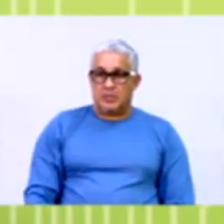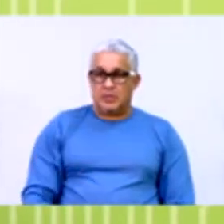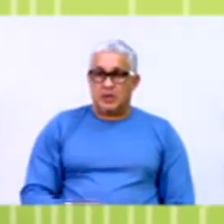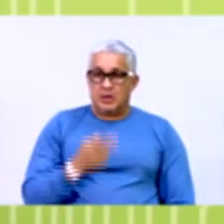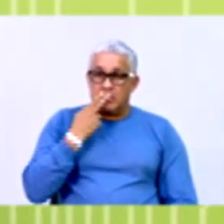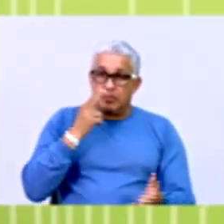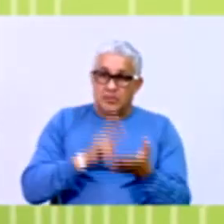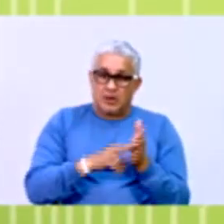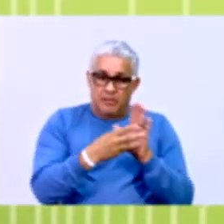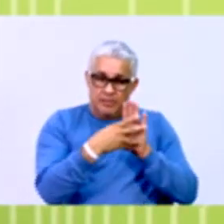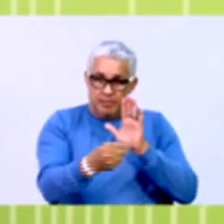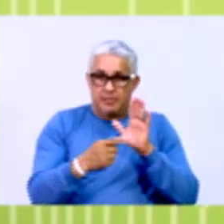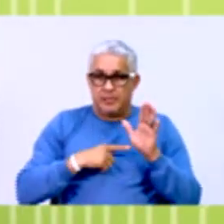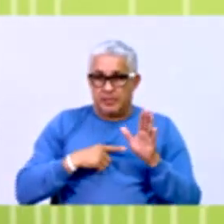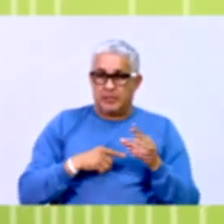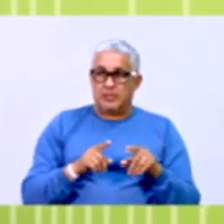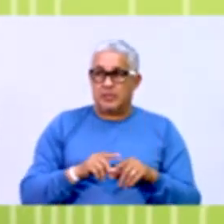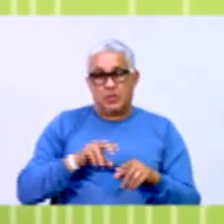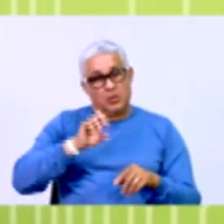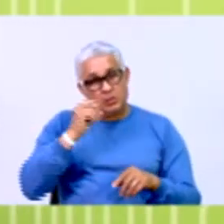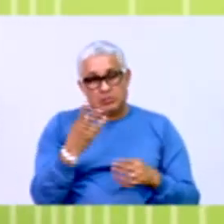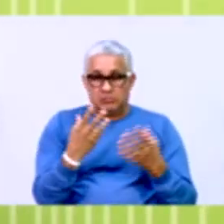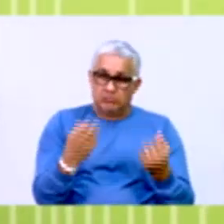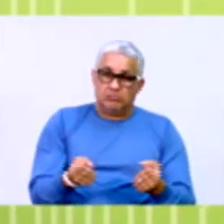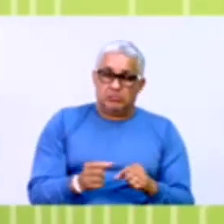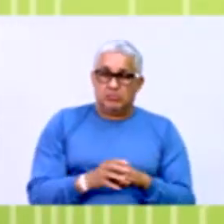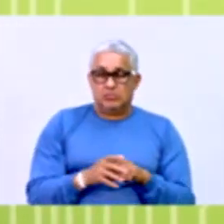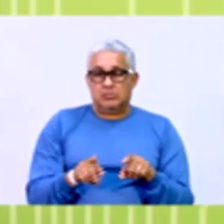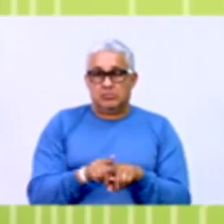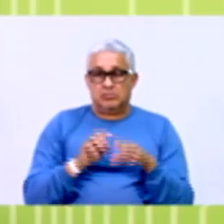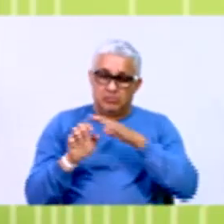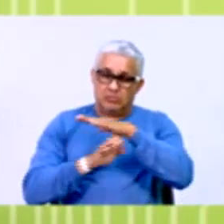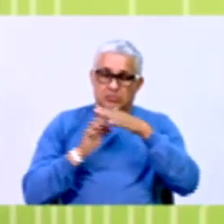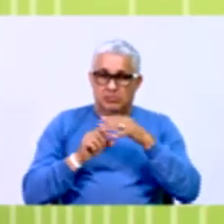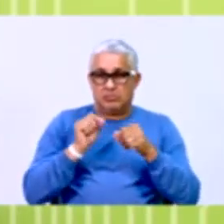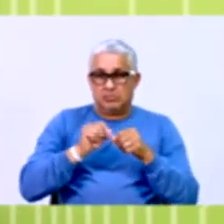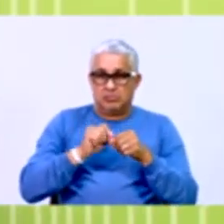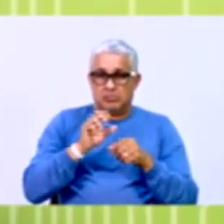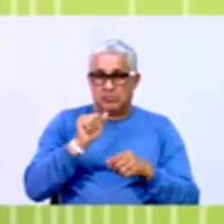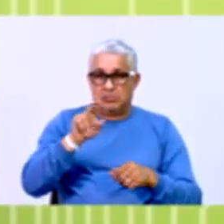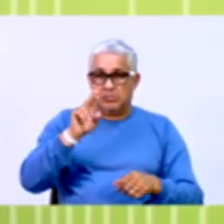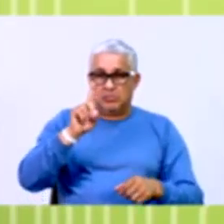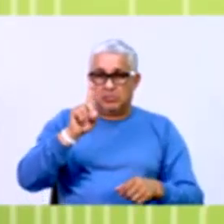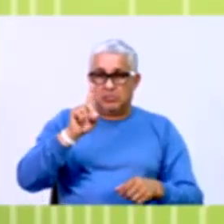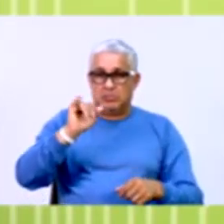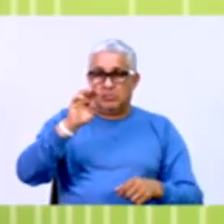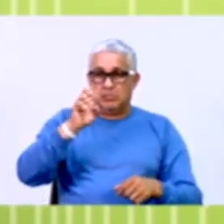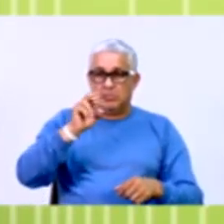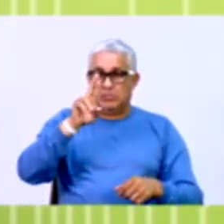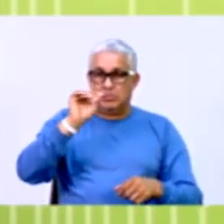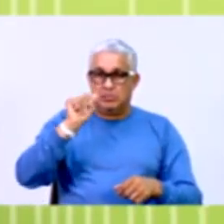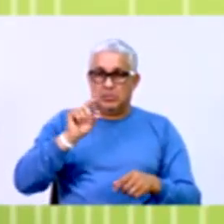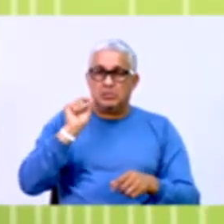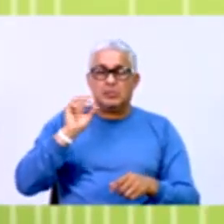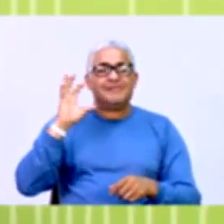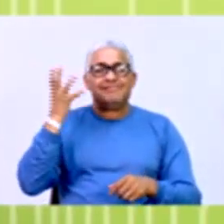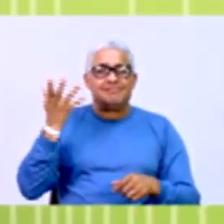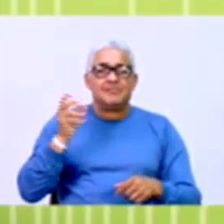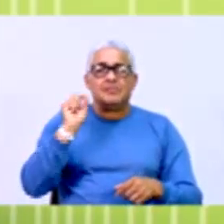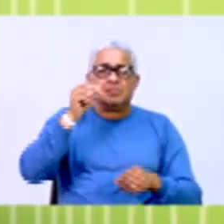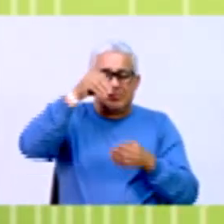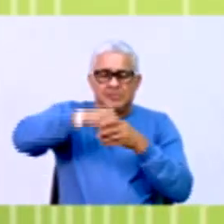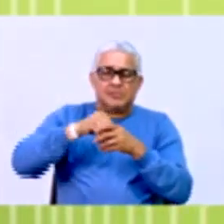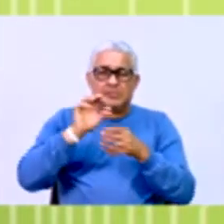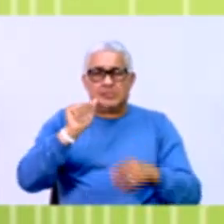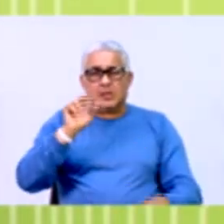carta proposta ou aderência ao escopo. A empresa que vai fazer a auditoria ela precisa definir o que vai ser auditado, ela